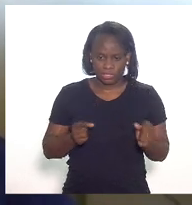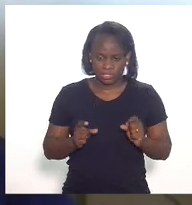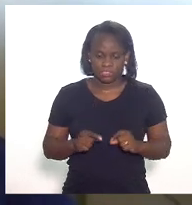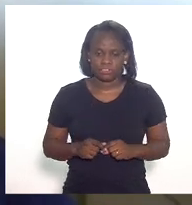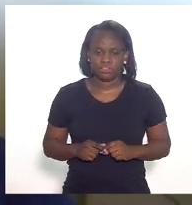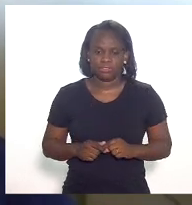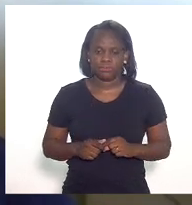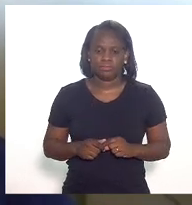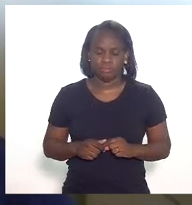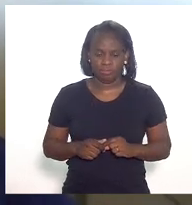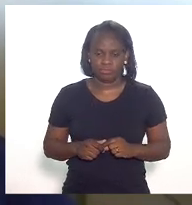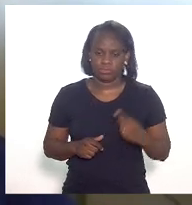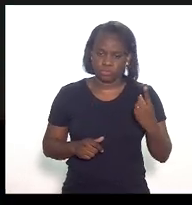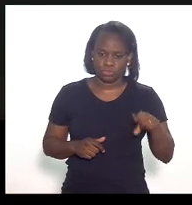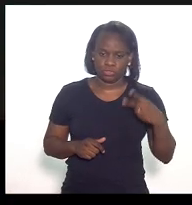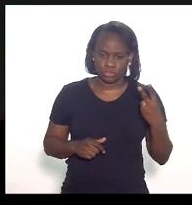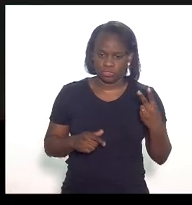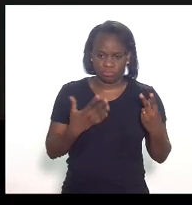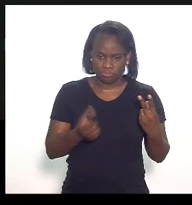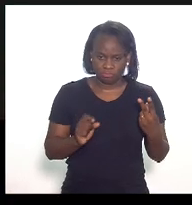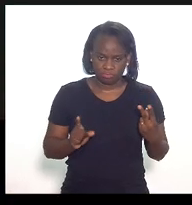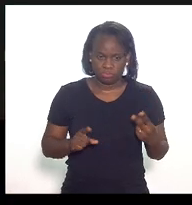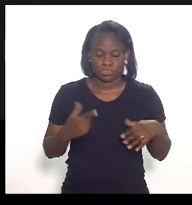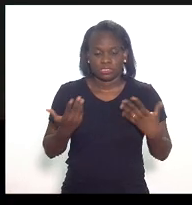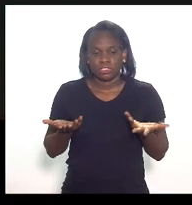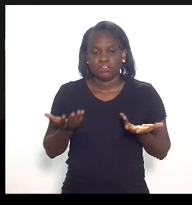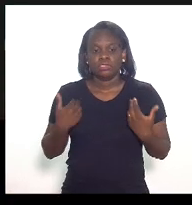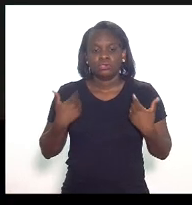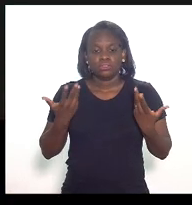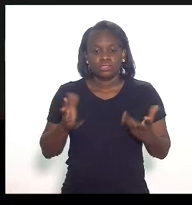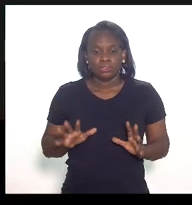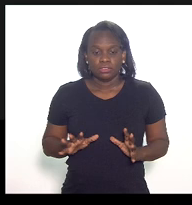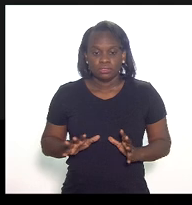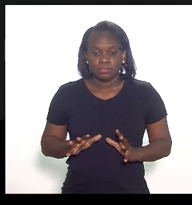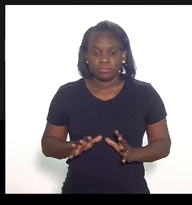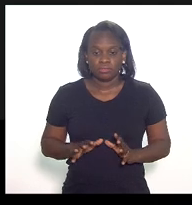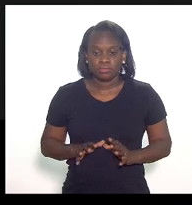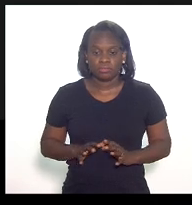1 e a 2. Eu não queria